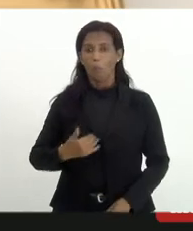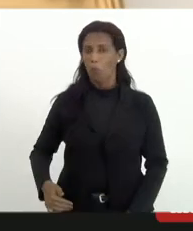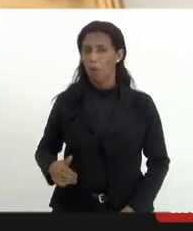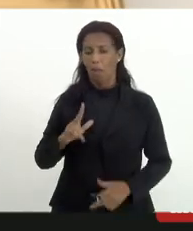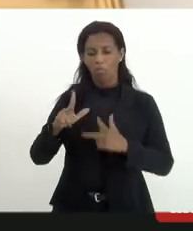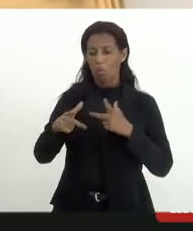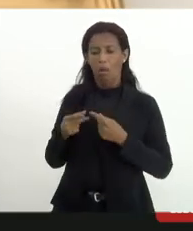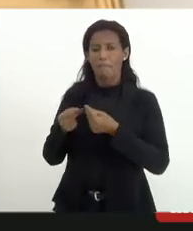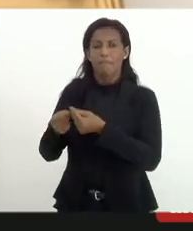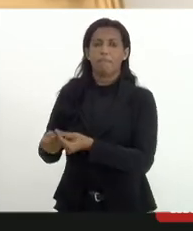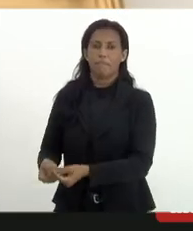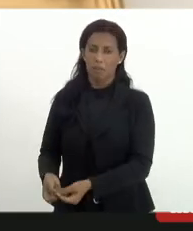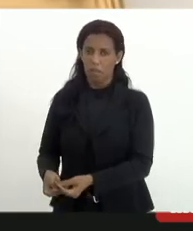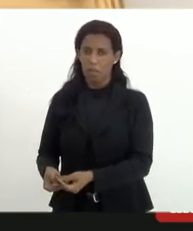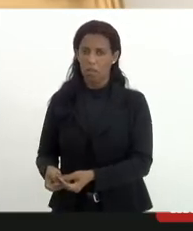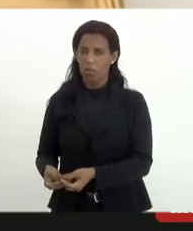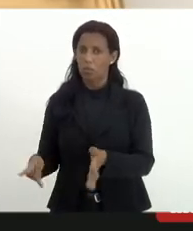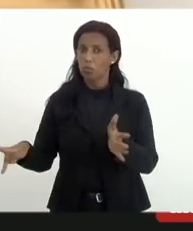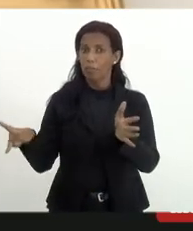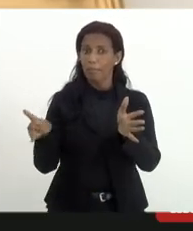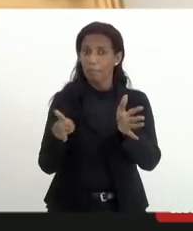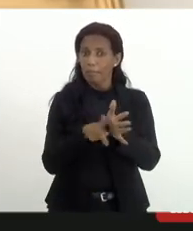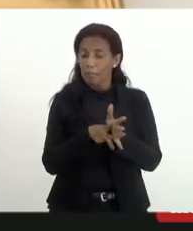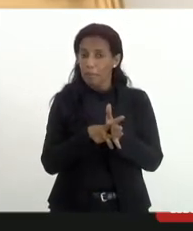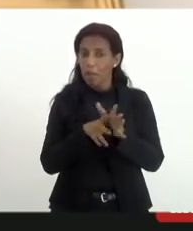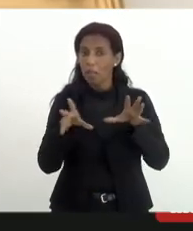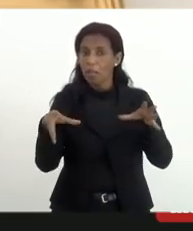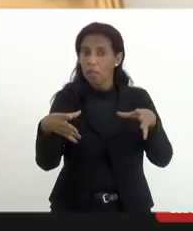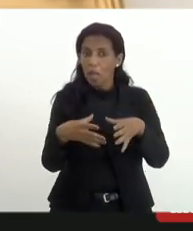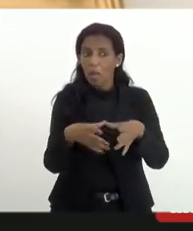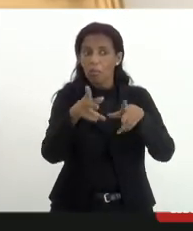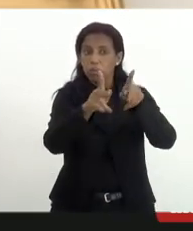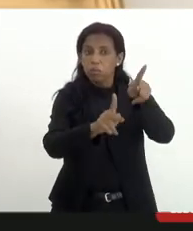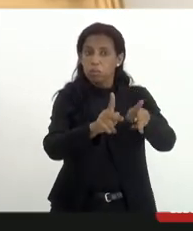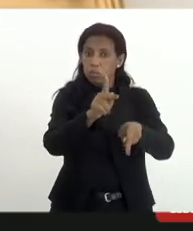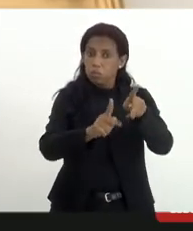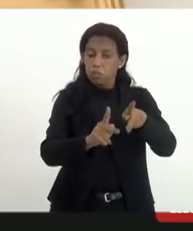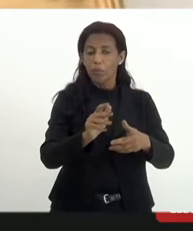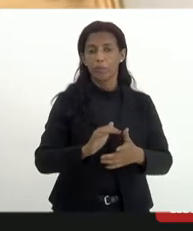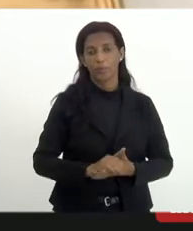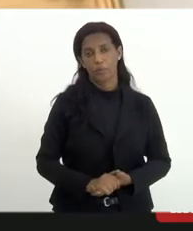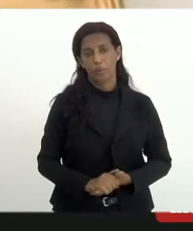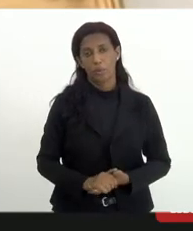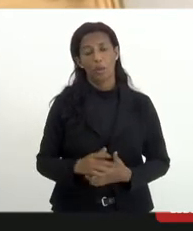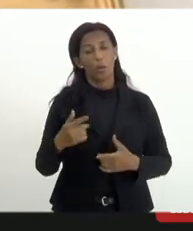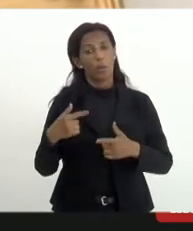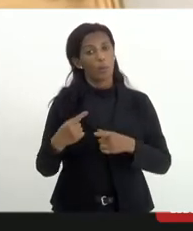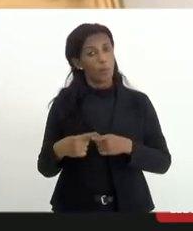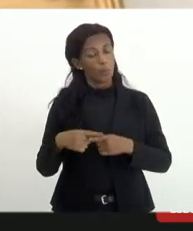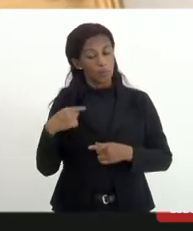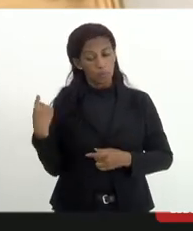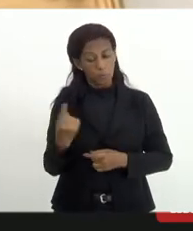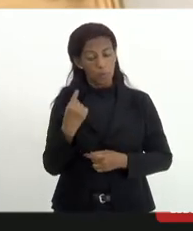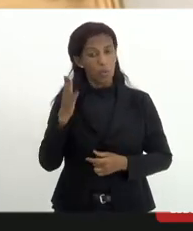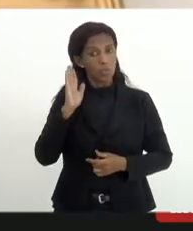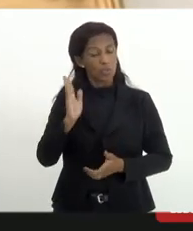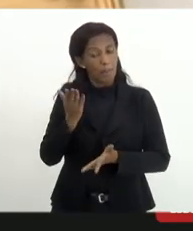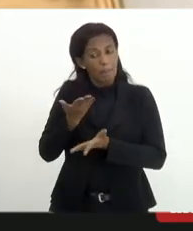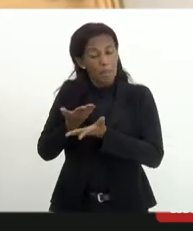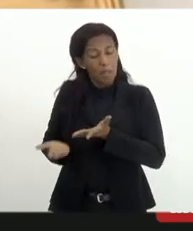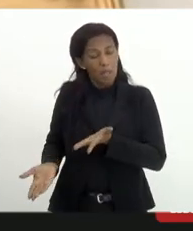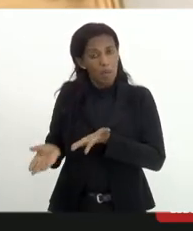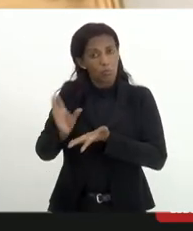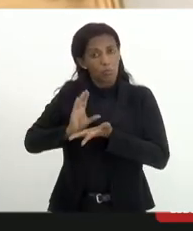de presente. Isso pertence ao povo e, portanto, o que nós já perdemos de